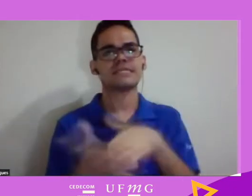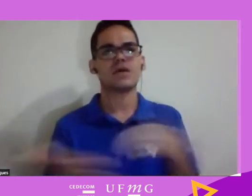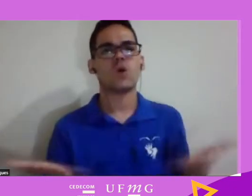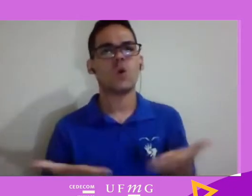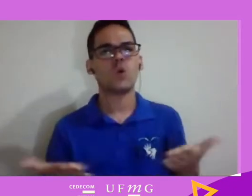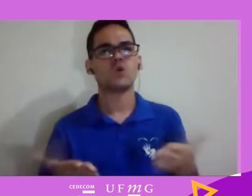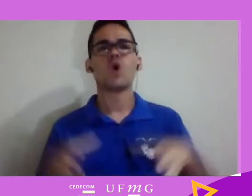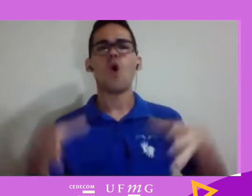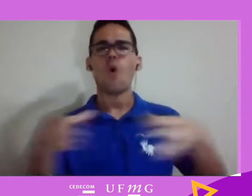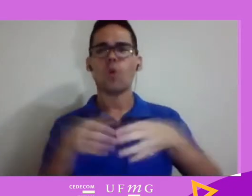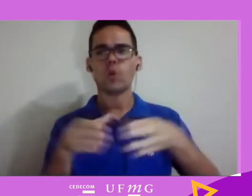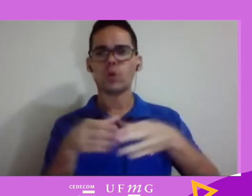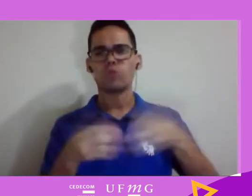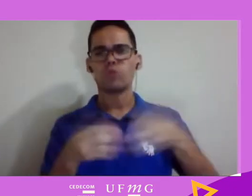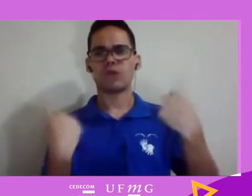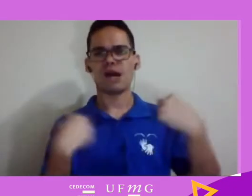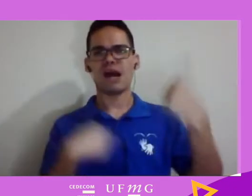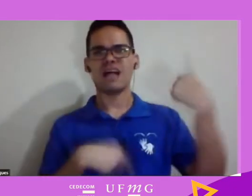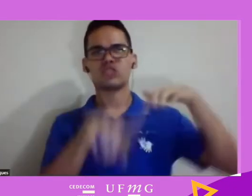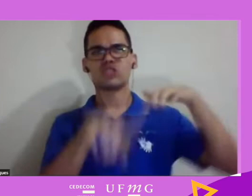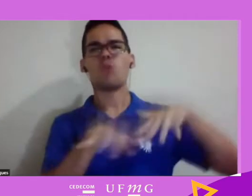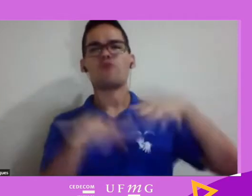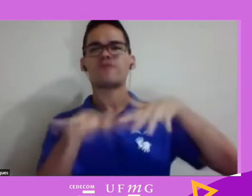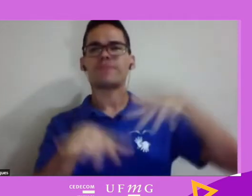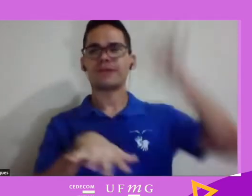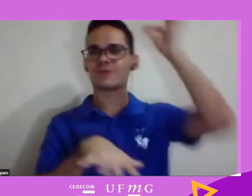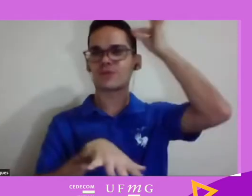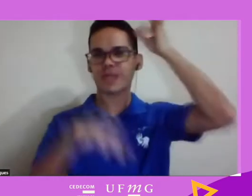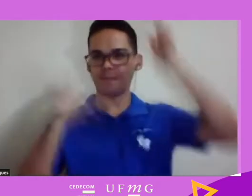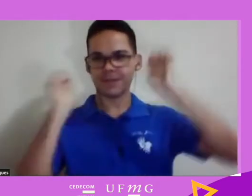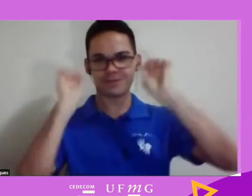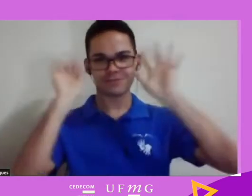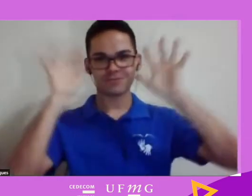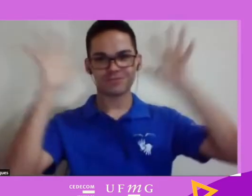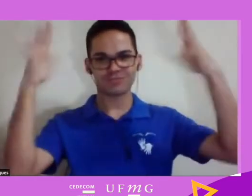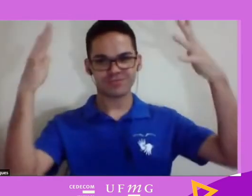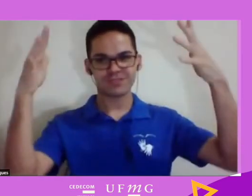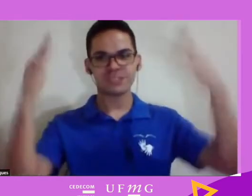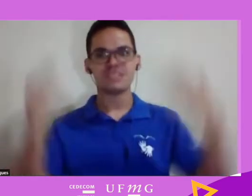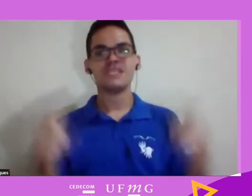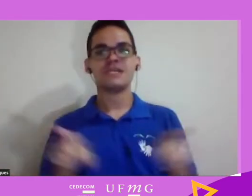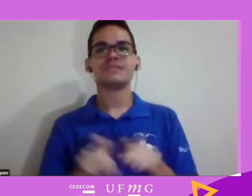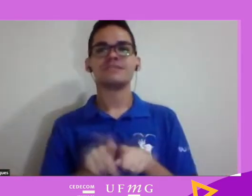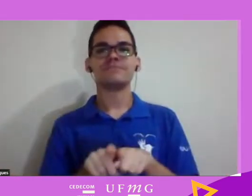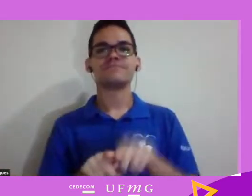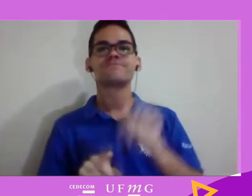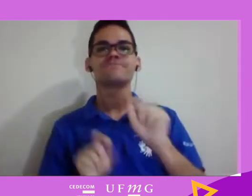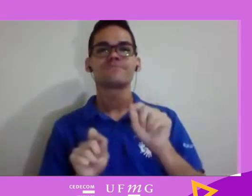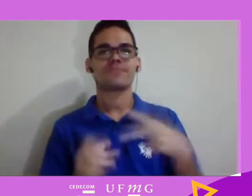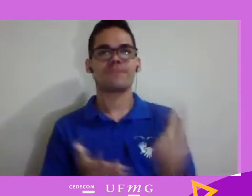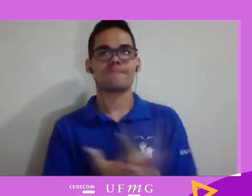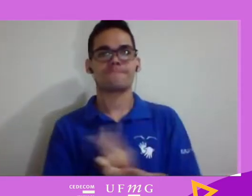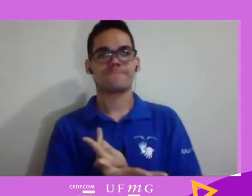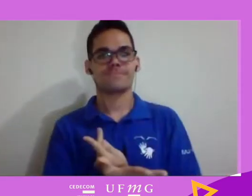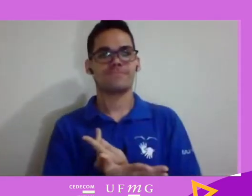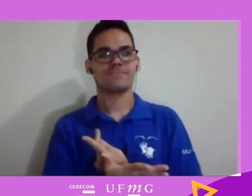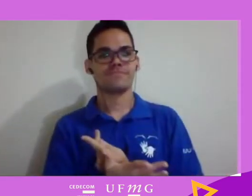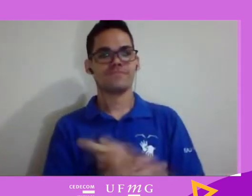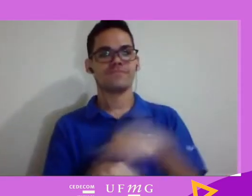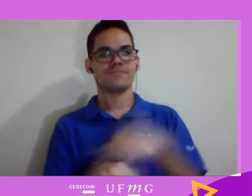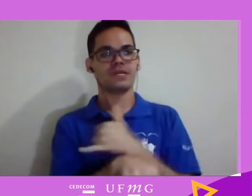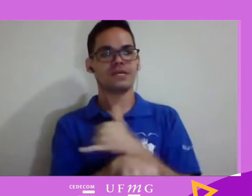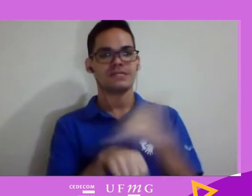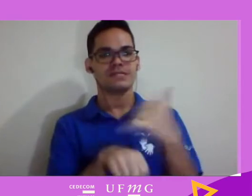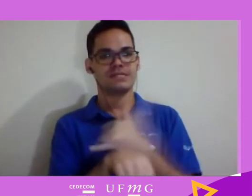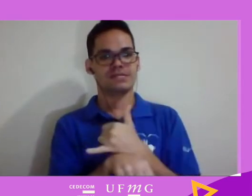A novidade disso, como você mesmo disse, é quando você coloca o hash na frente. E o que a hashtag faz? Ela